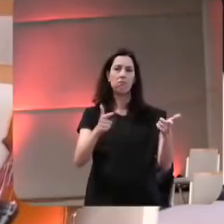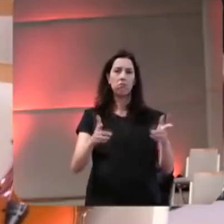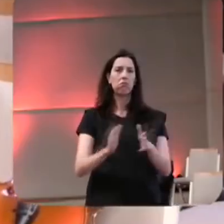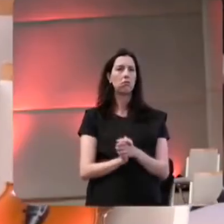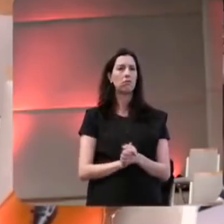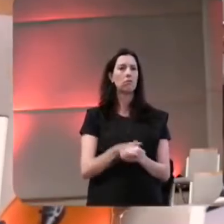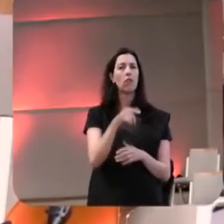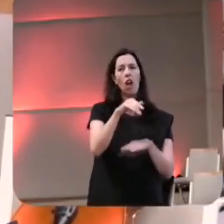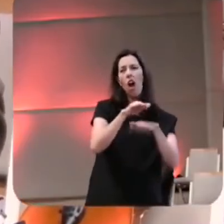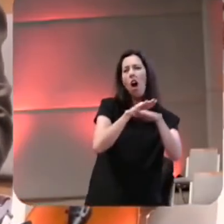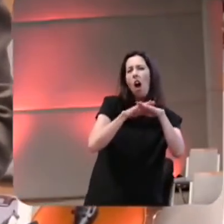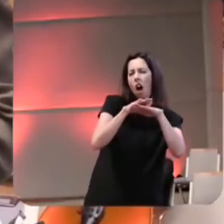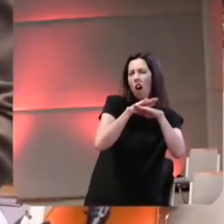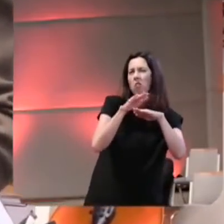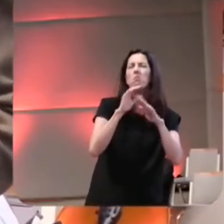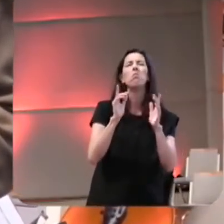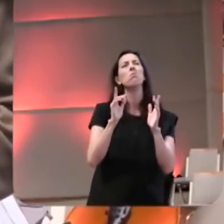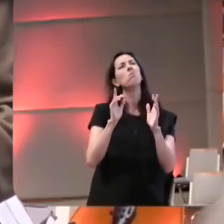Está feliz do jeito que está.